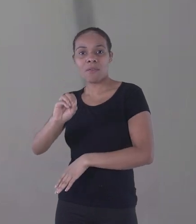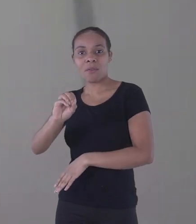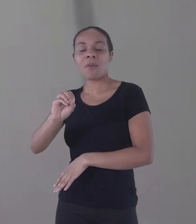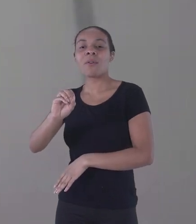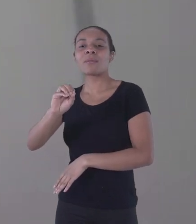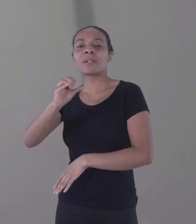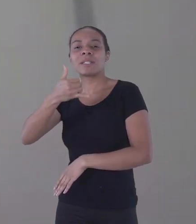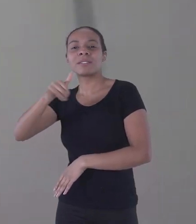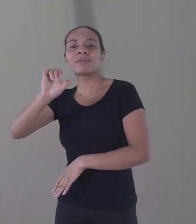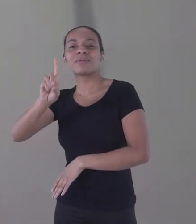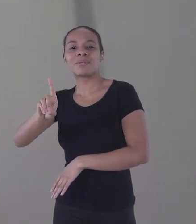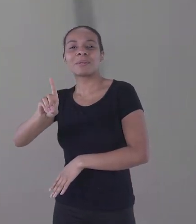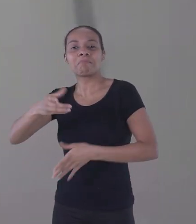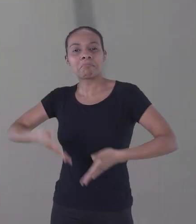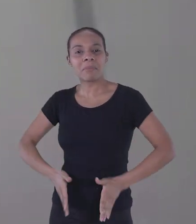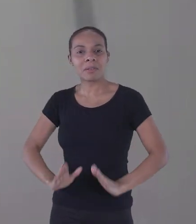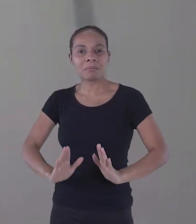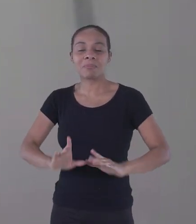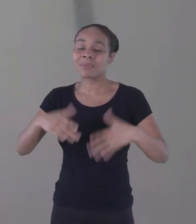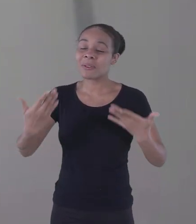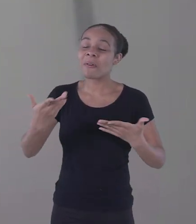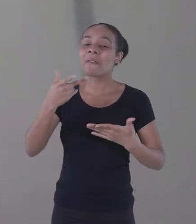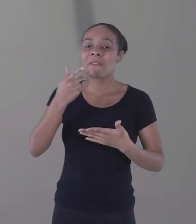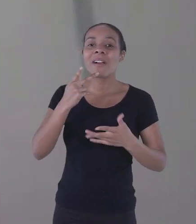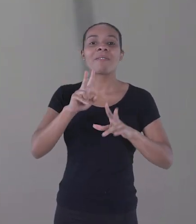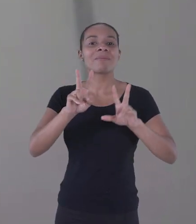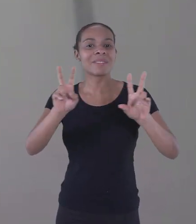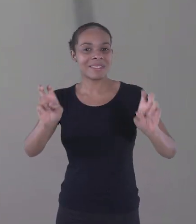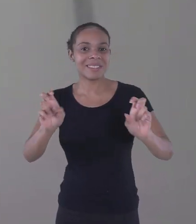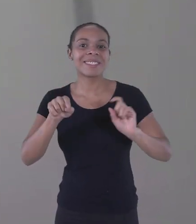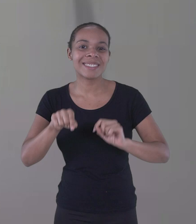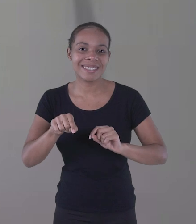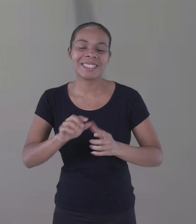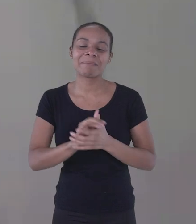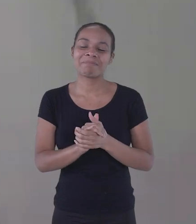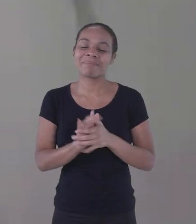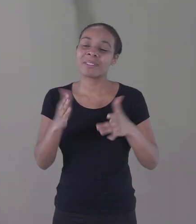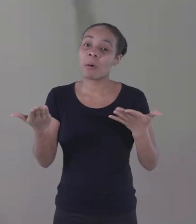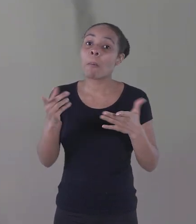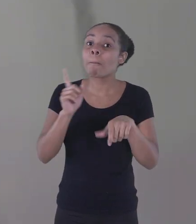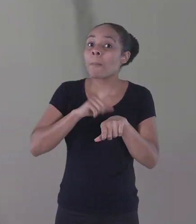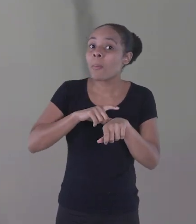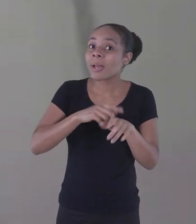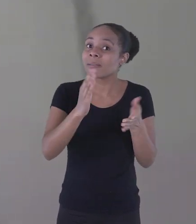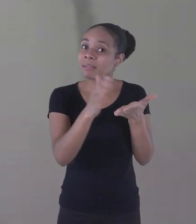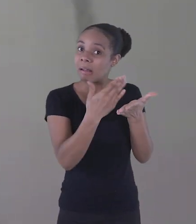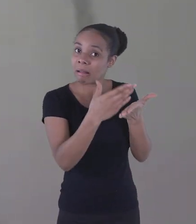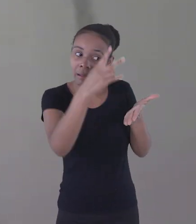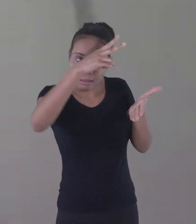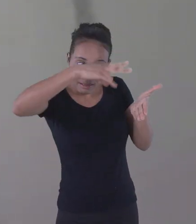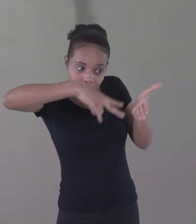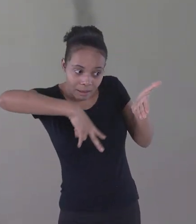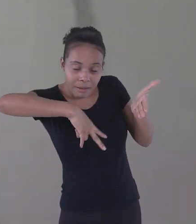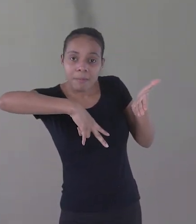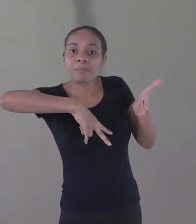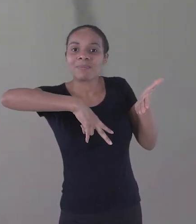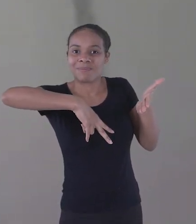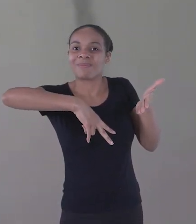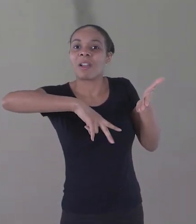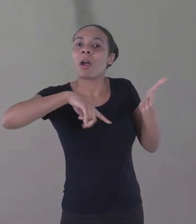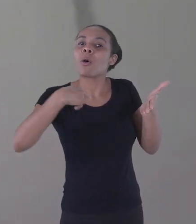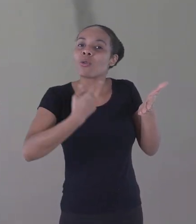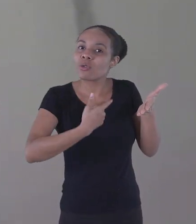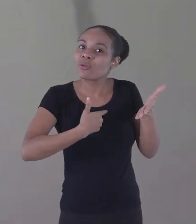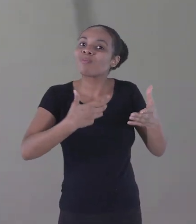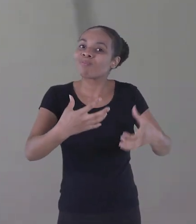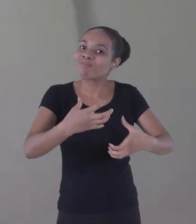sermos seus terapeutas. Então, quando a gente lê as Confissões, é exatamente o que acontece quando a gente lê o